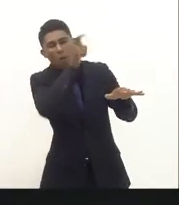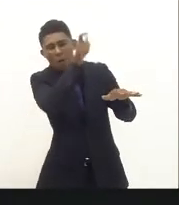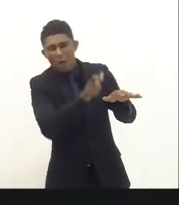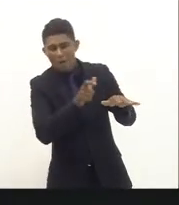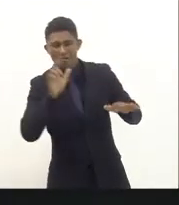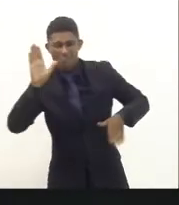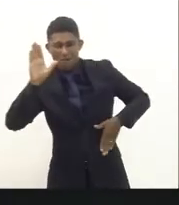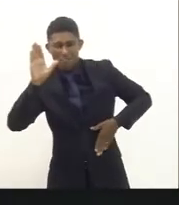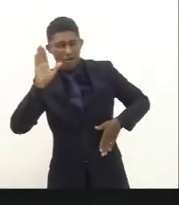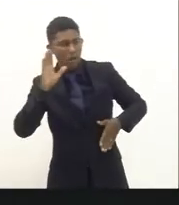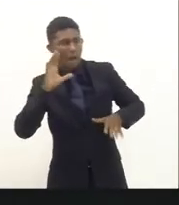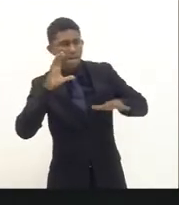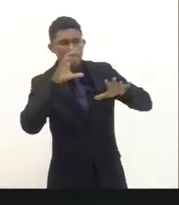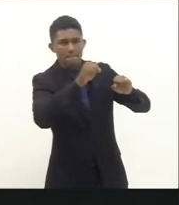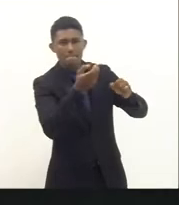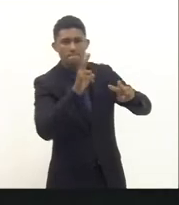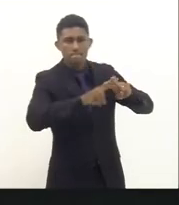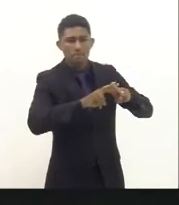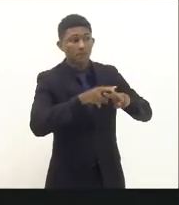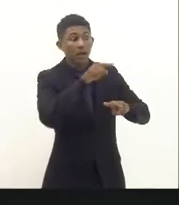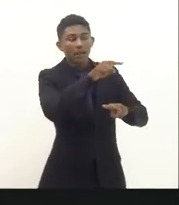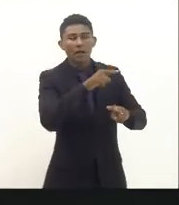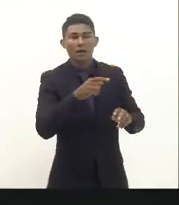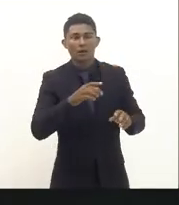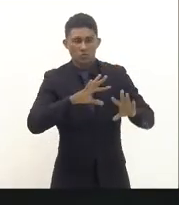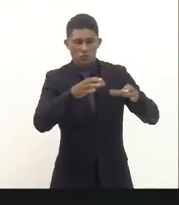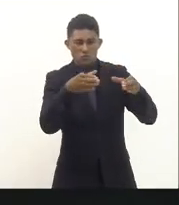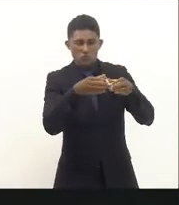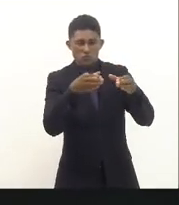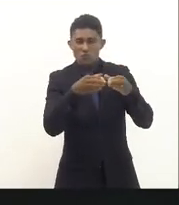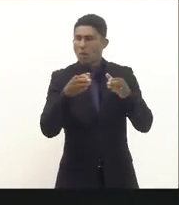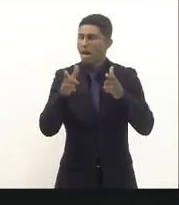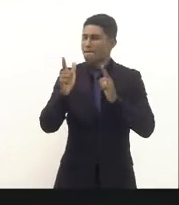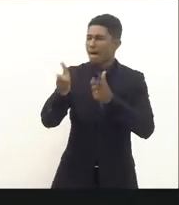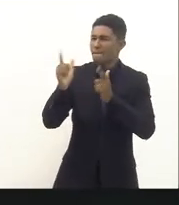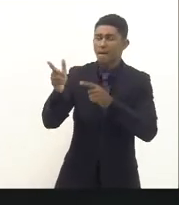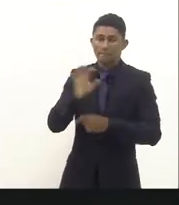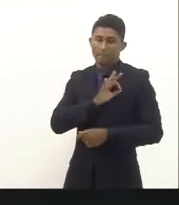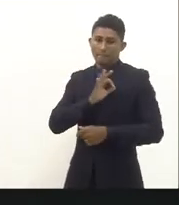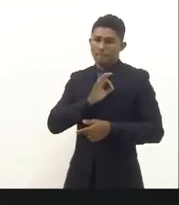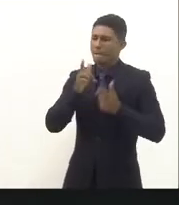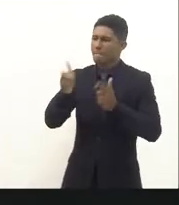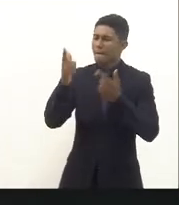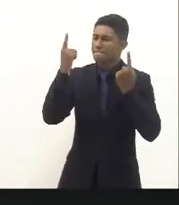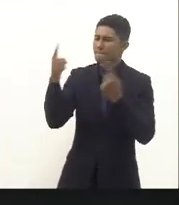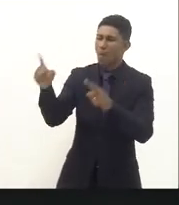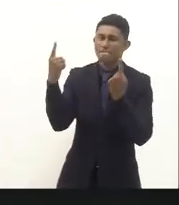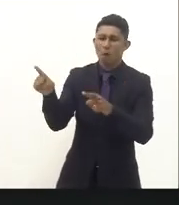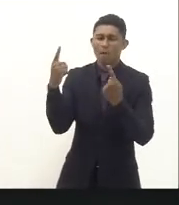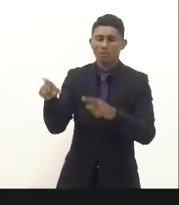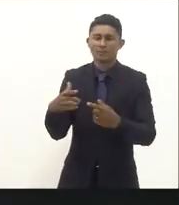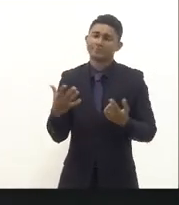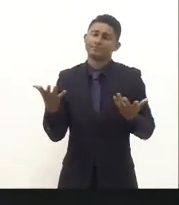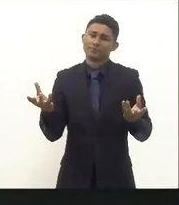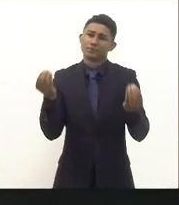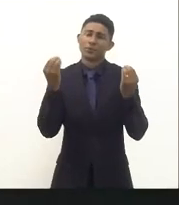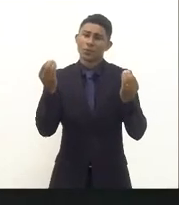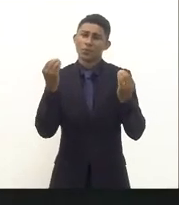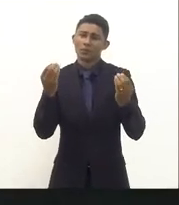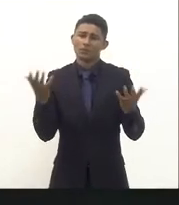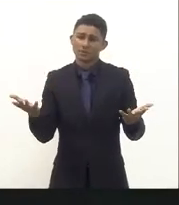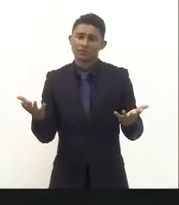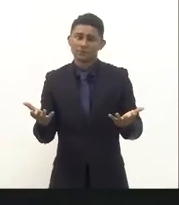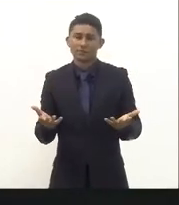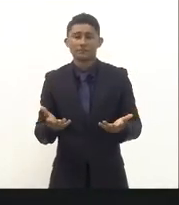estava e os seguranças desse Marginal começaram a atirar na polícia então não me leve a mal né é aquilo